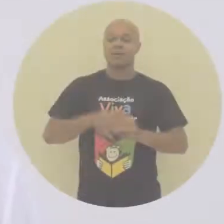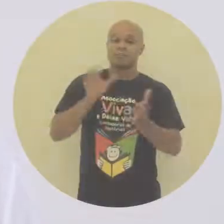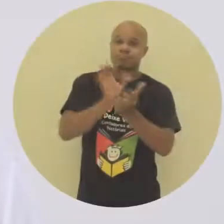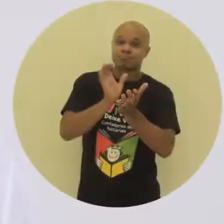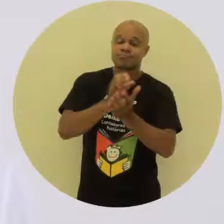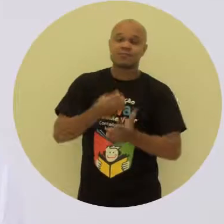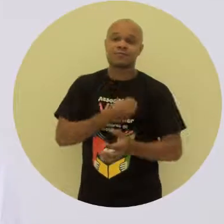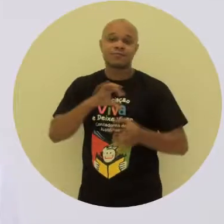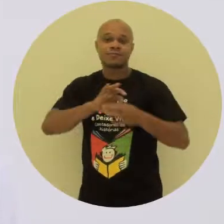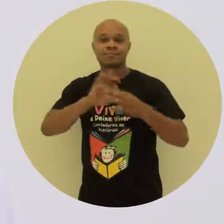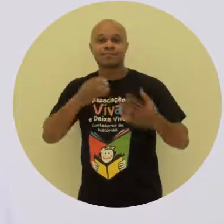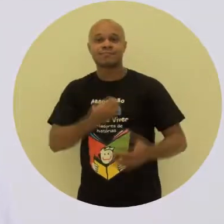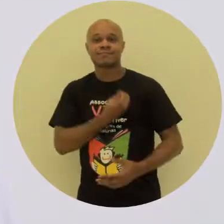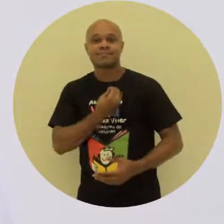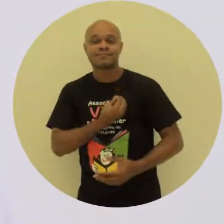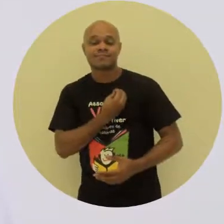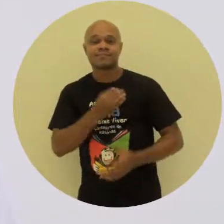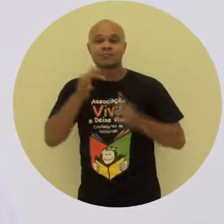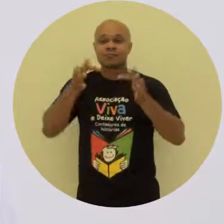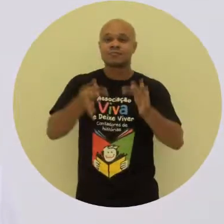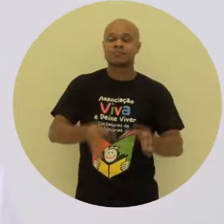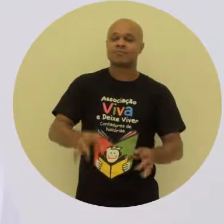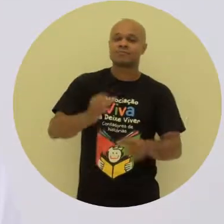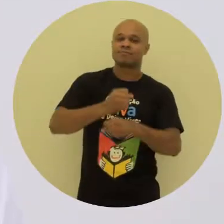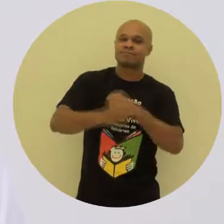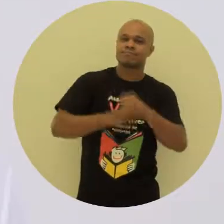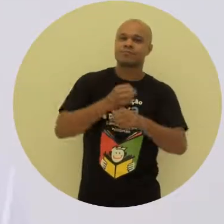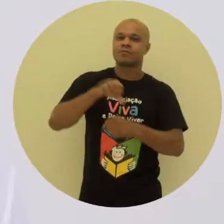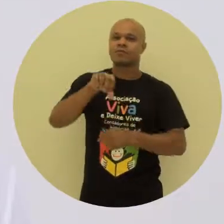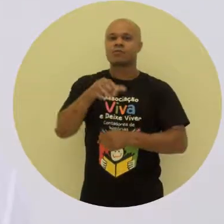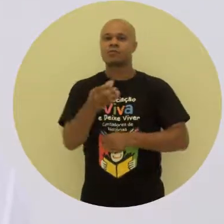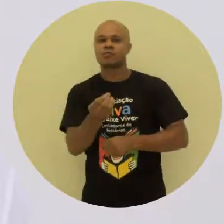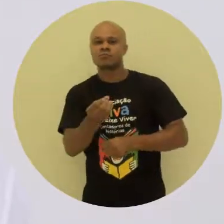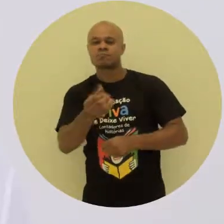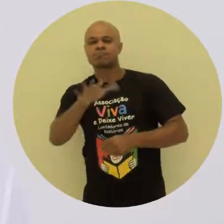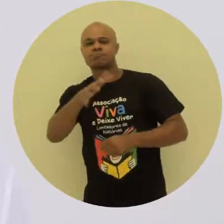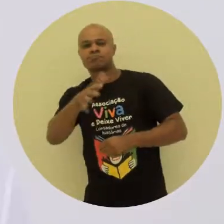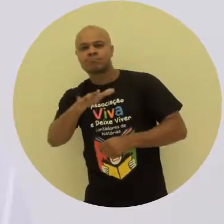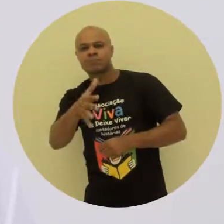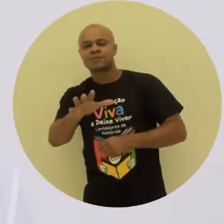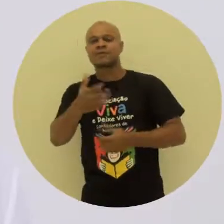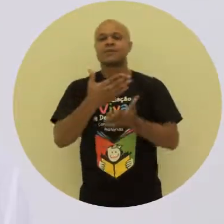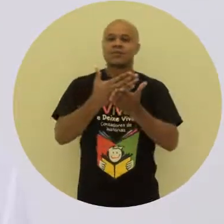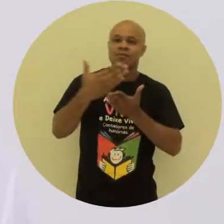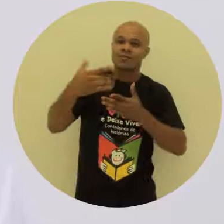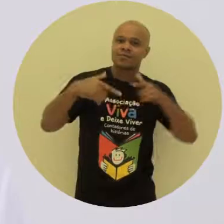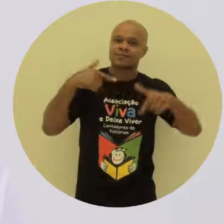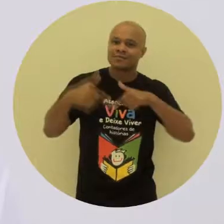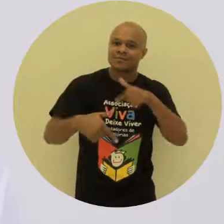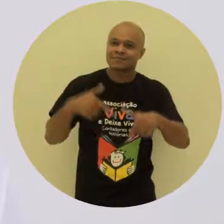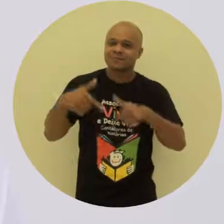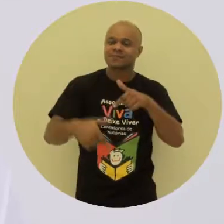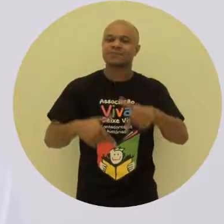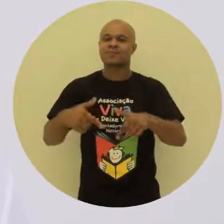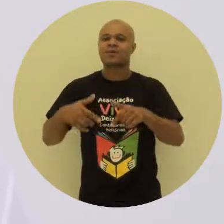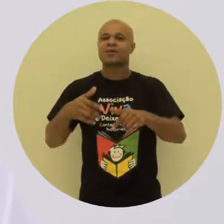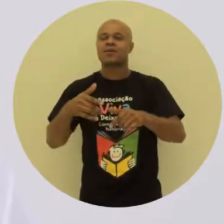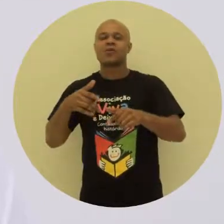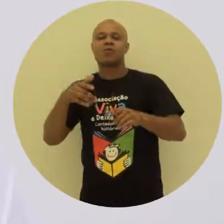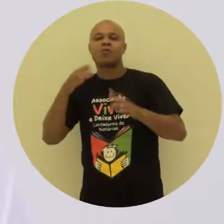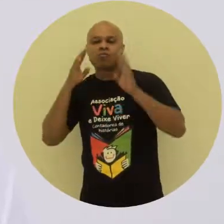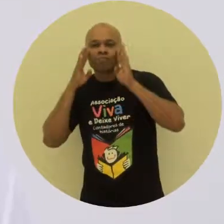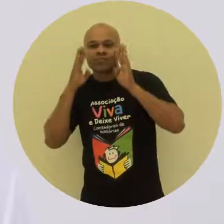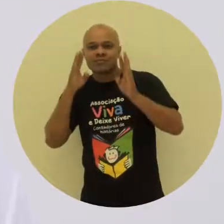A Associação Vive e Deixe Viver, no final dos anos 90, iniciou suas atividades